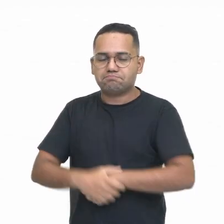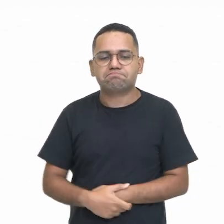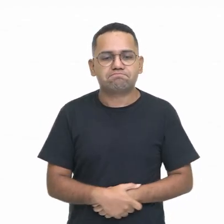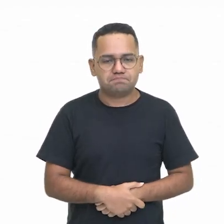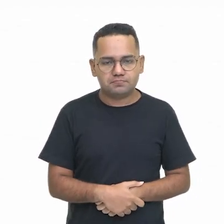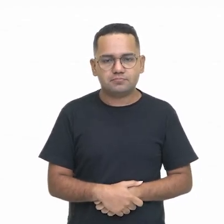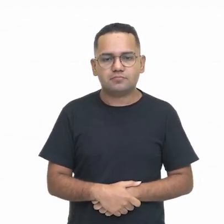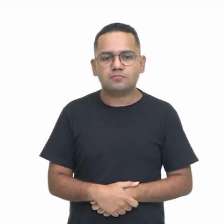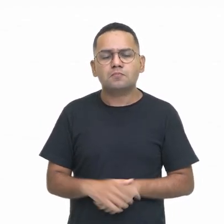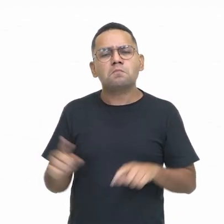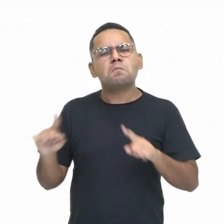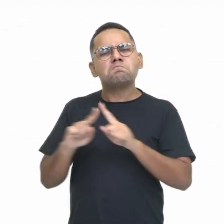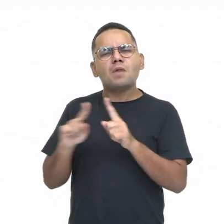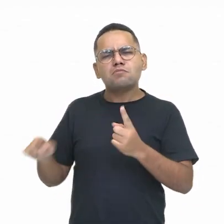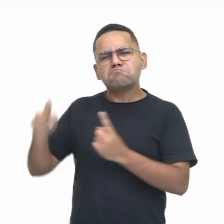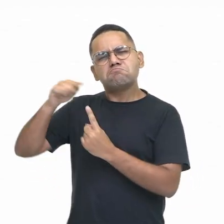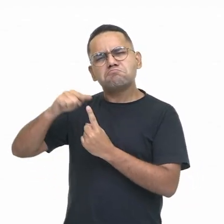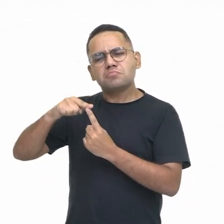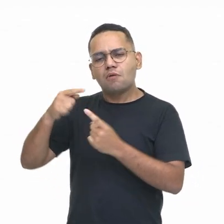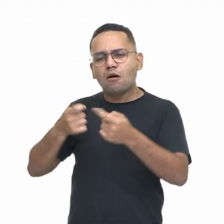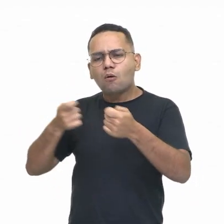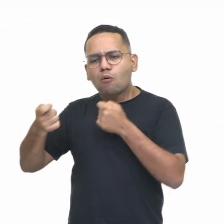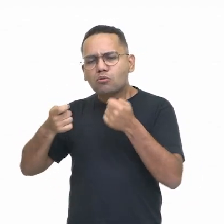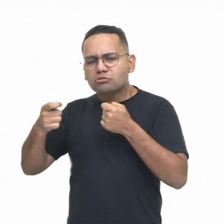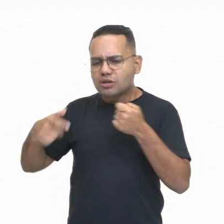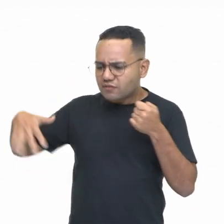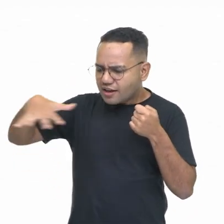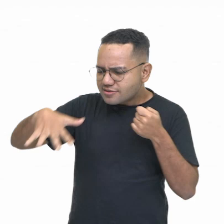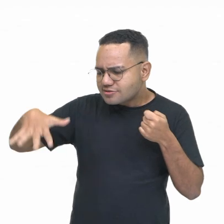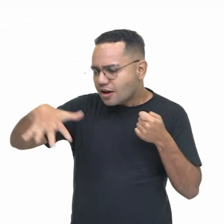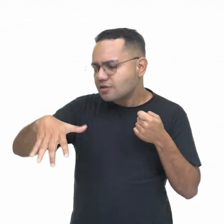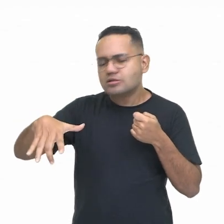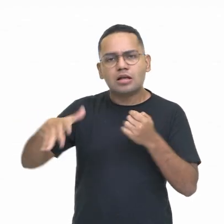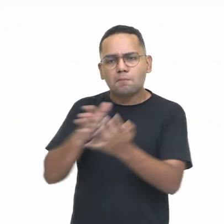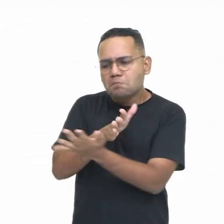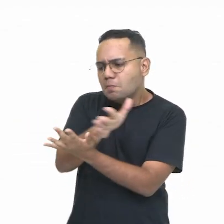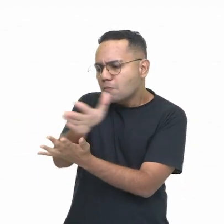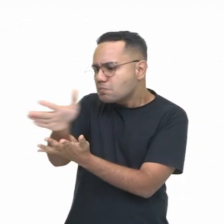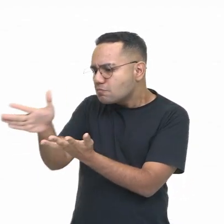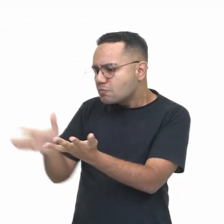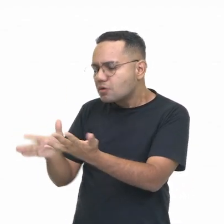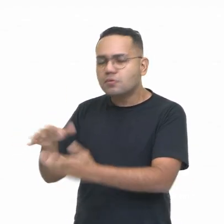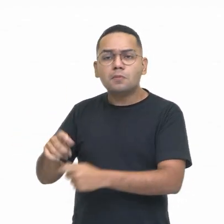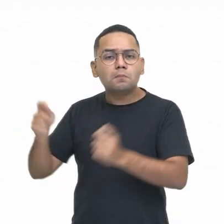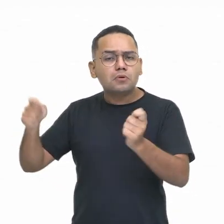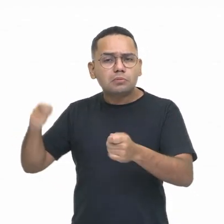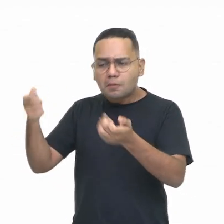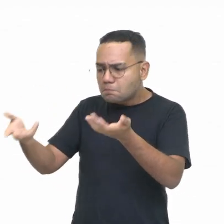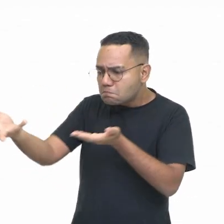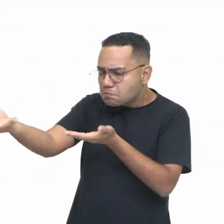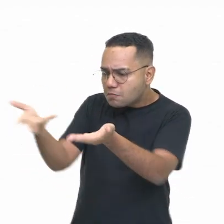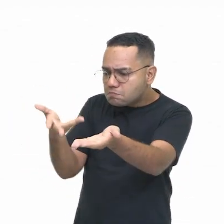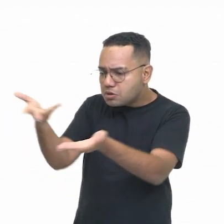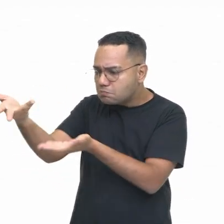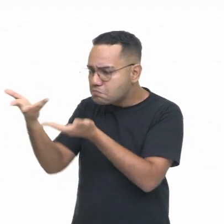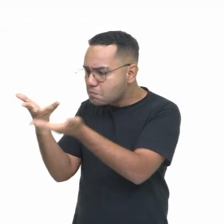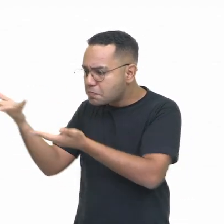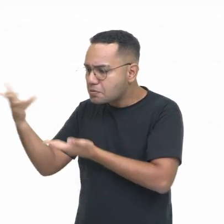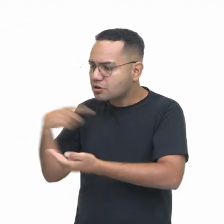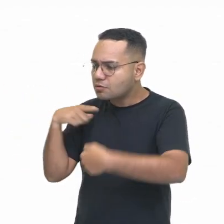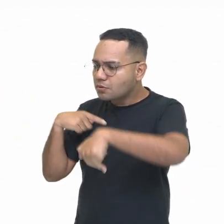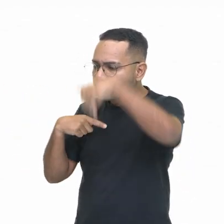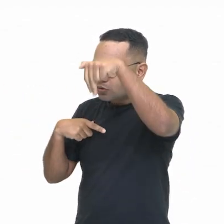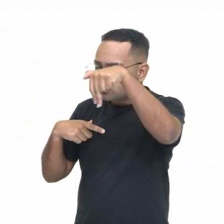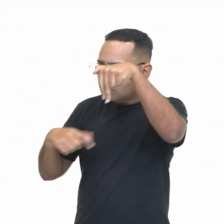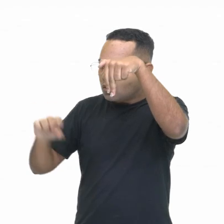escravizados. Gana controlava as rotas comerciais transsaarianas, facilitando a troca de mercadorias entre o